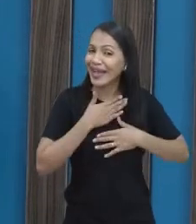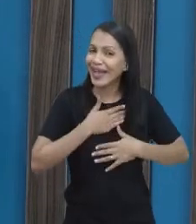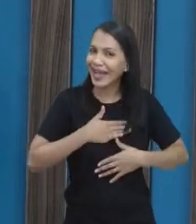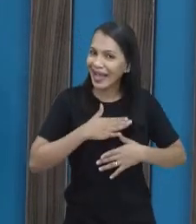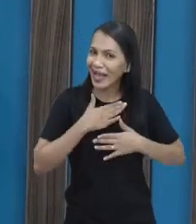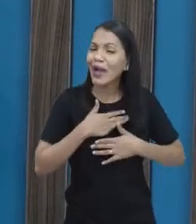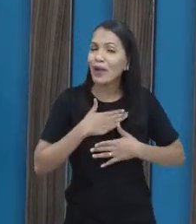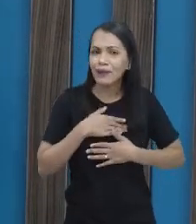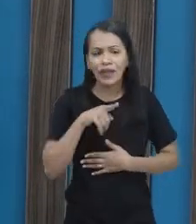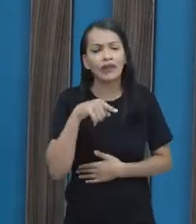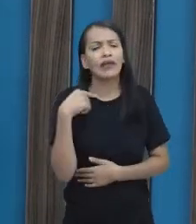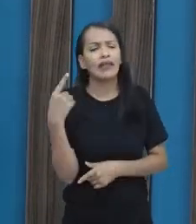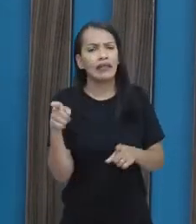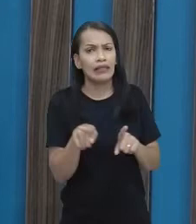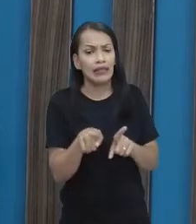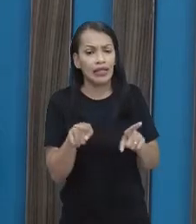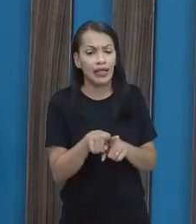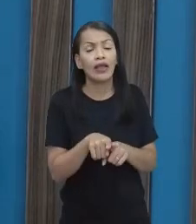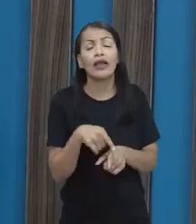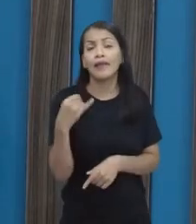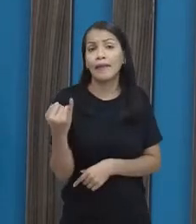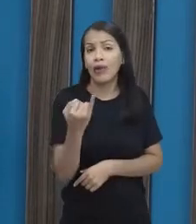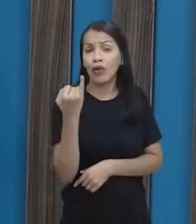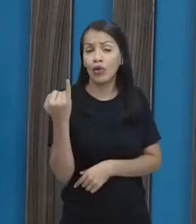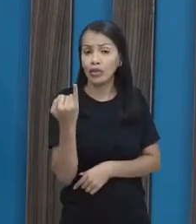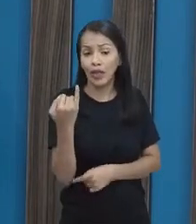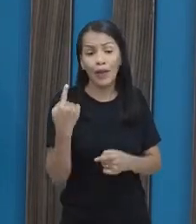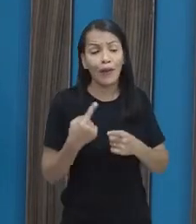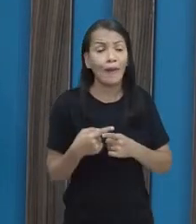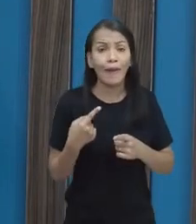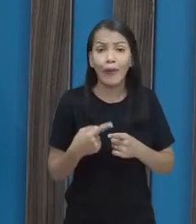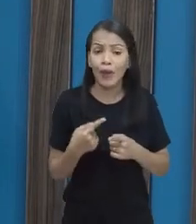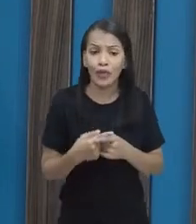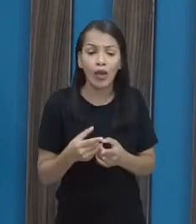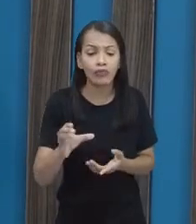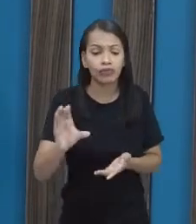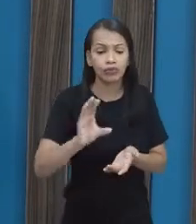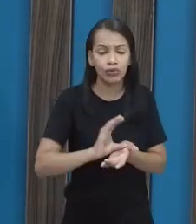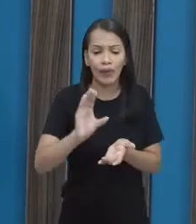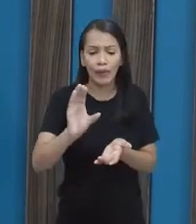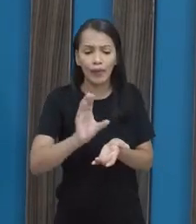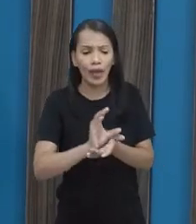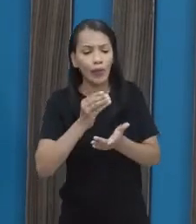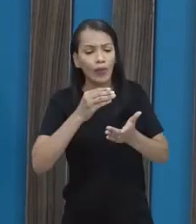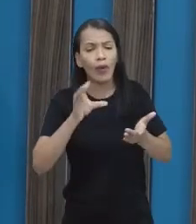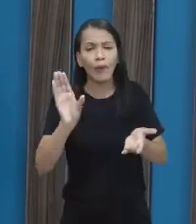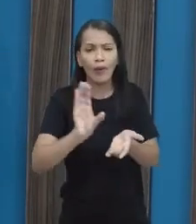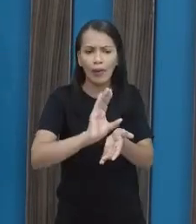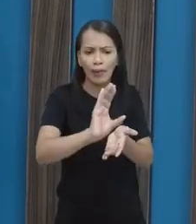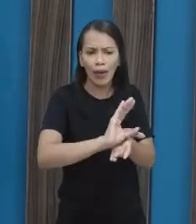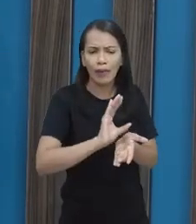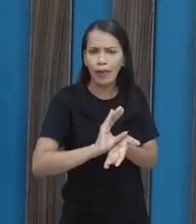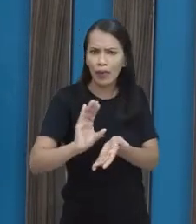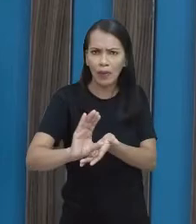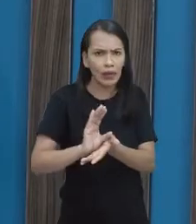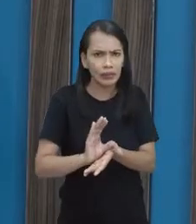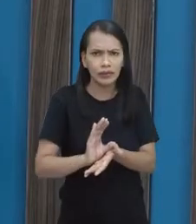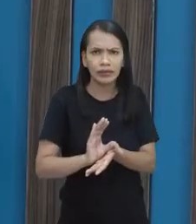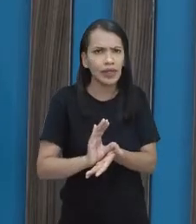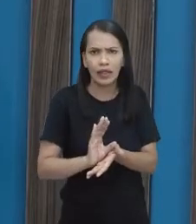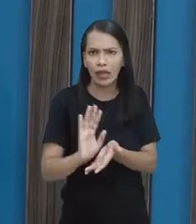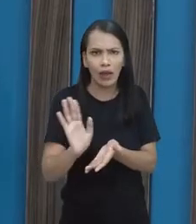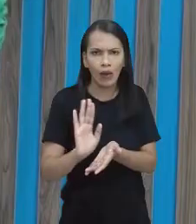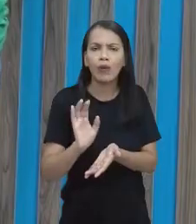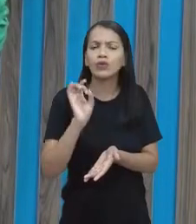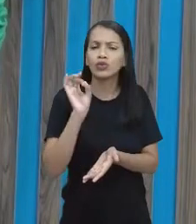alguma coisa que tem um valor maior, porque não soube poupar, porque não soube juntar. Não é isso, Carol?